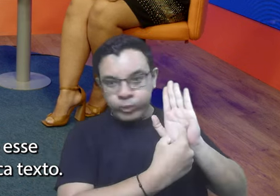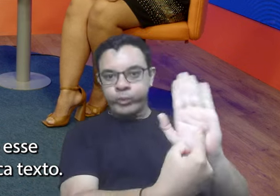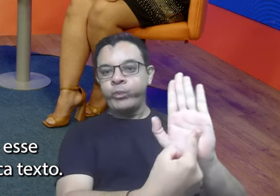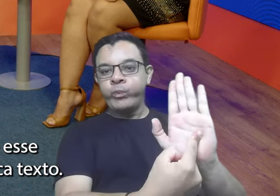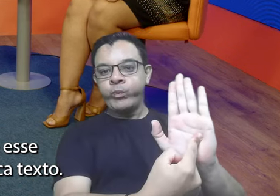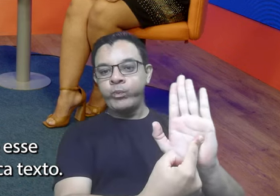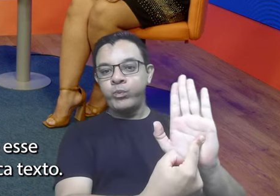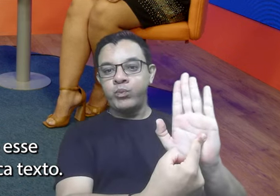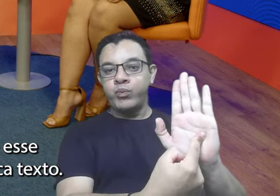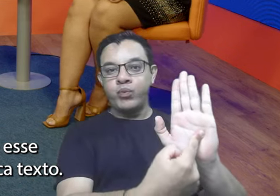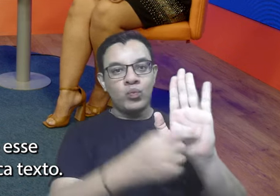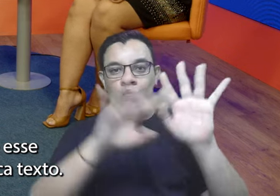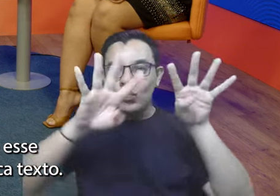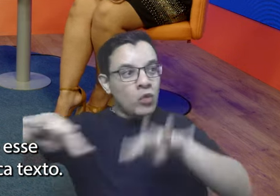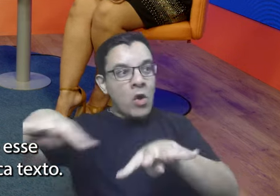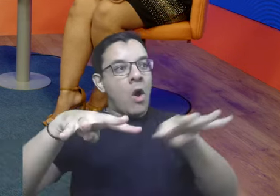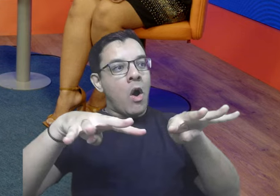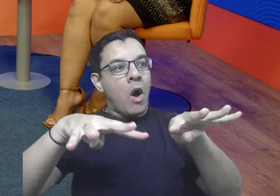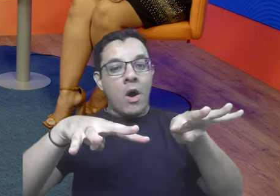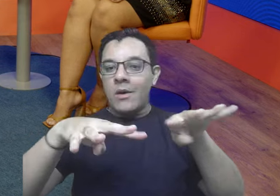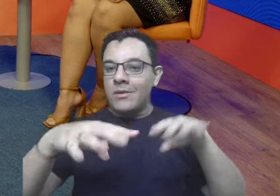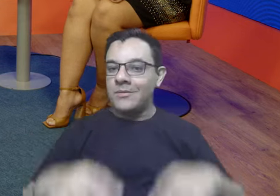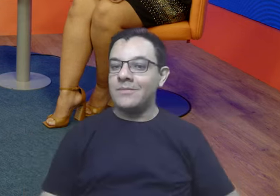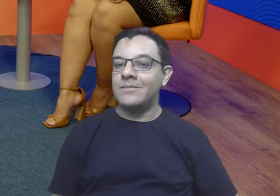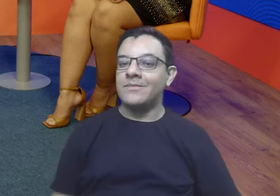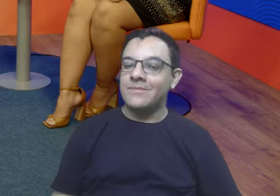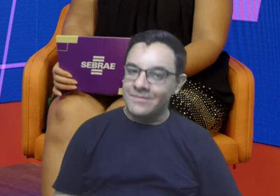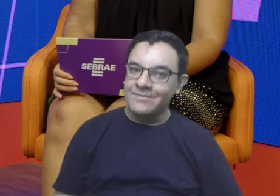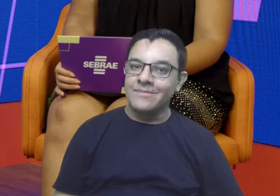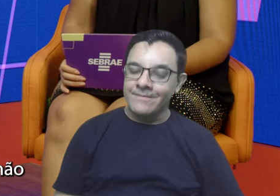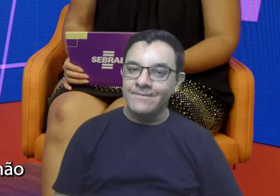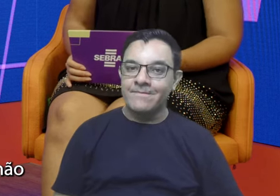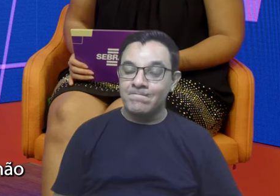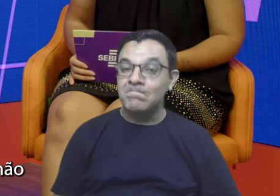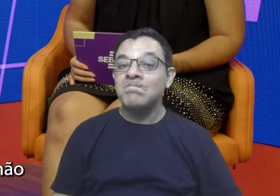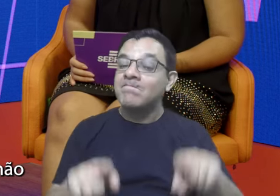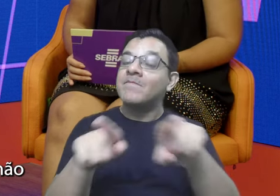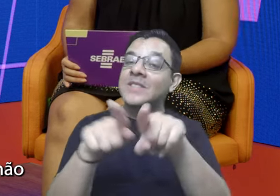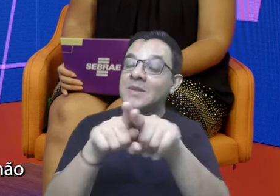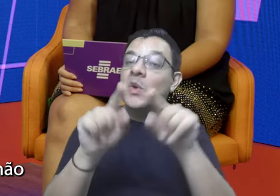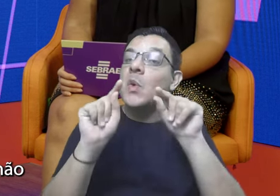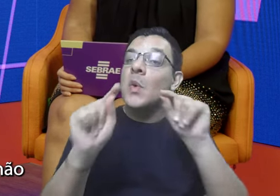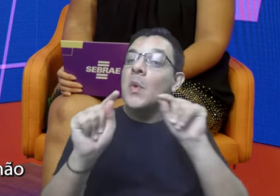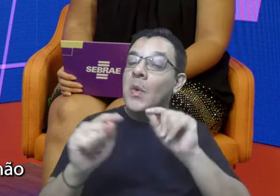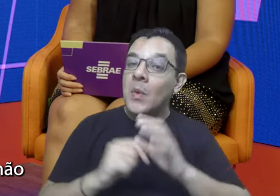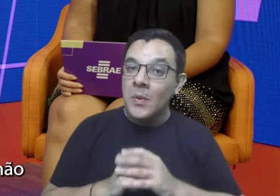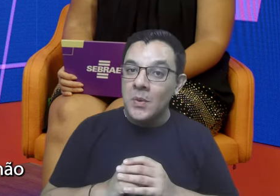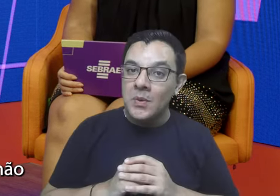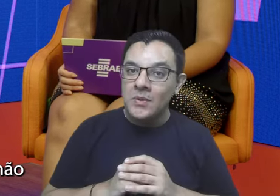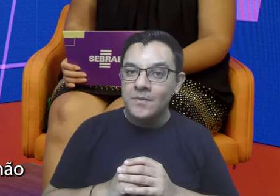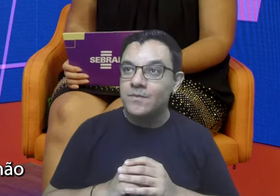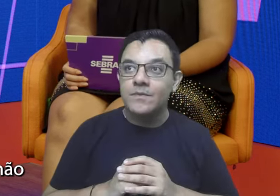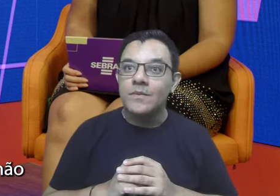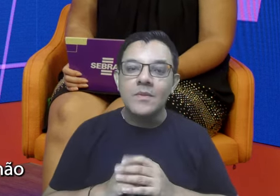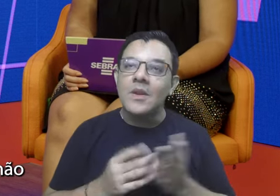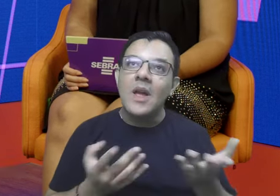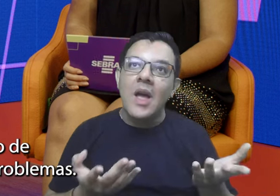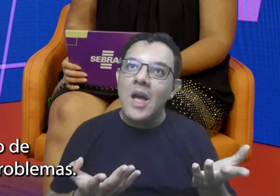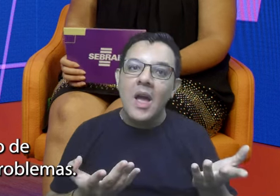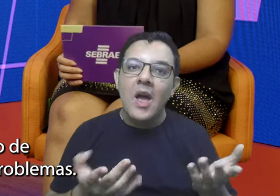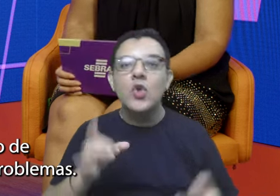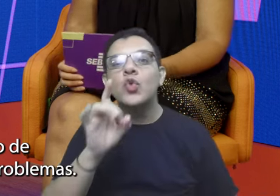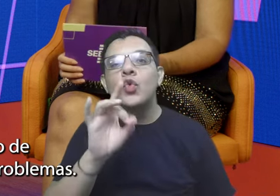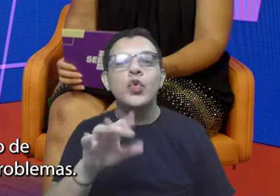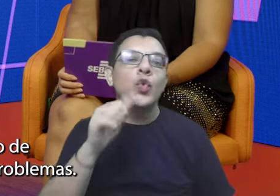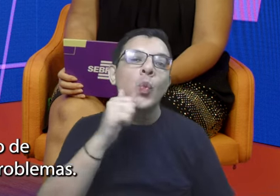assunto foi lá e colocou um marca texto né Exatamente exatamente e assim e tirou até essa questão de não é só